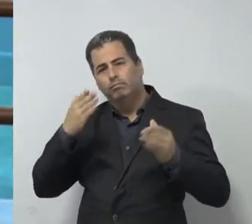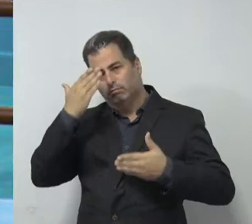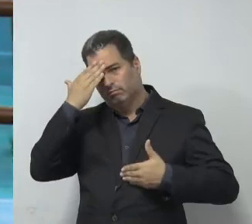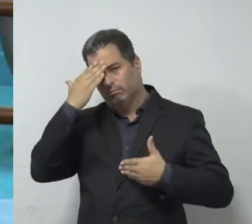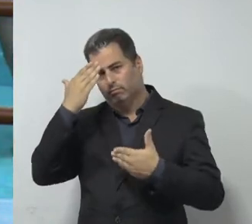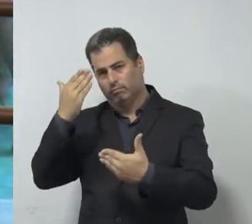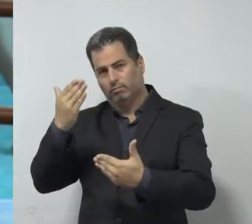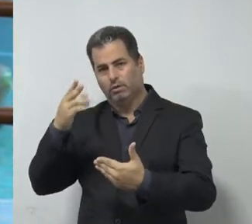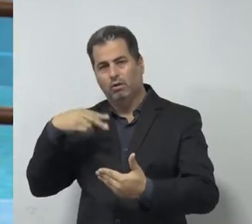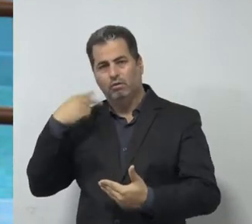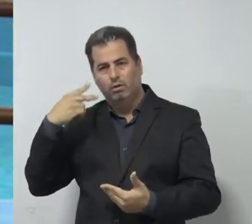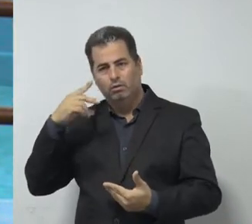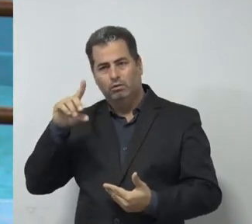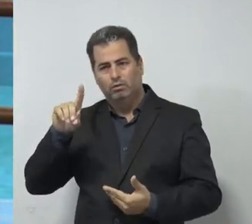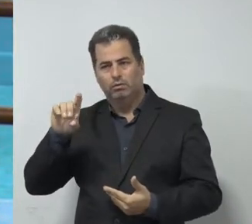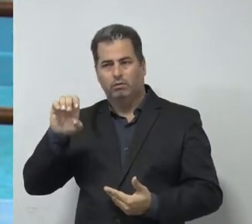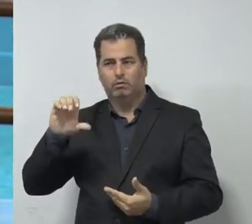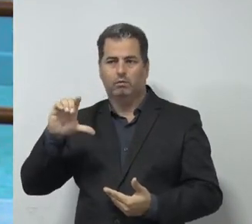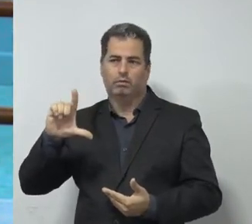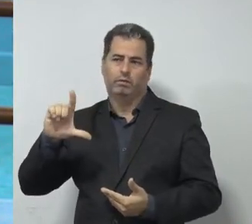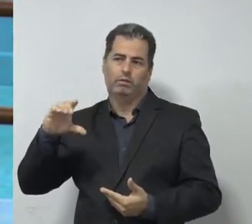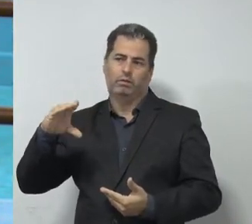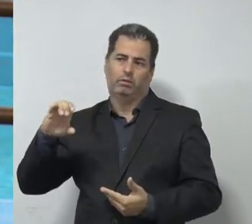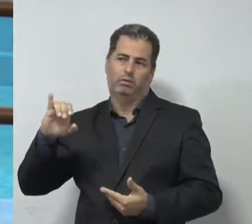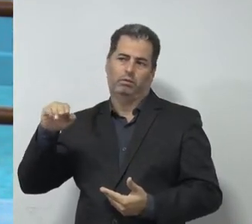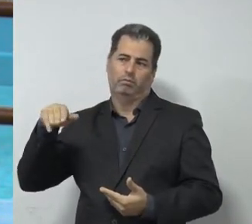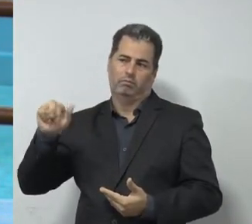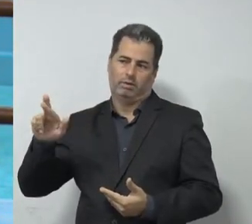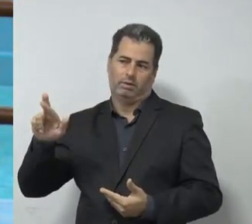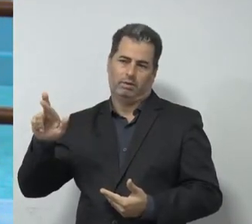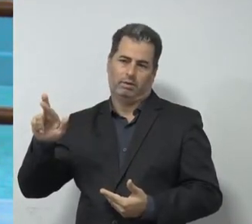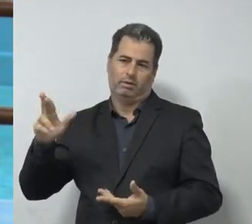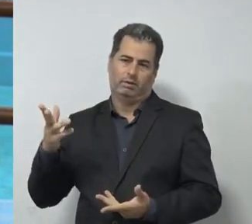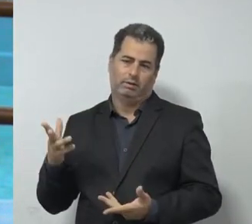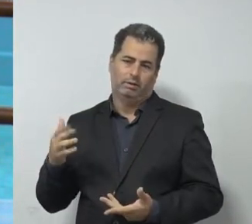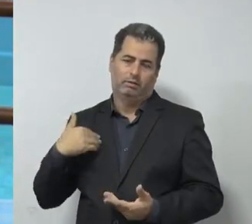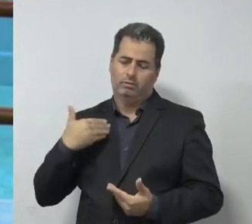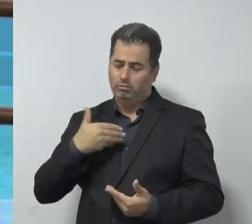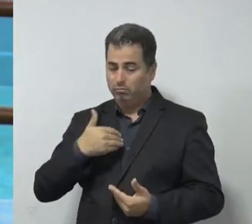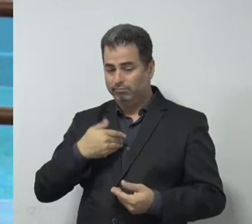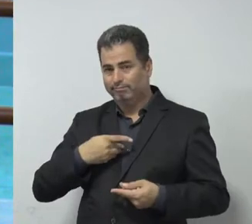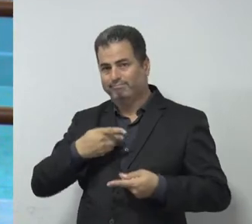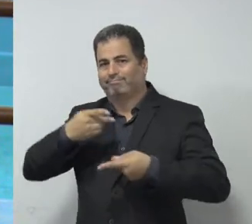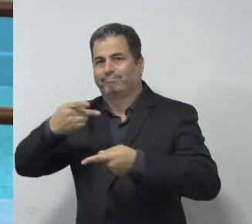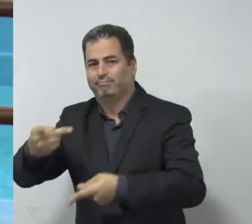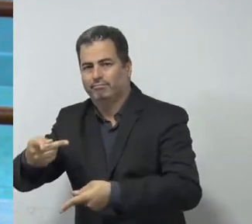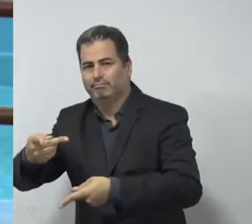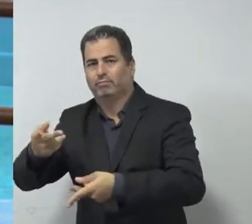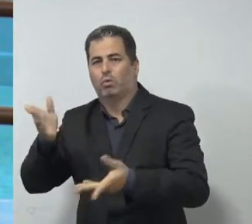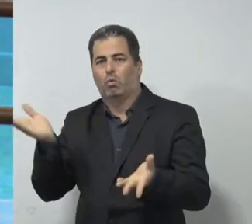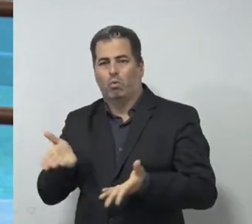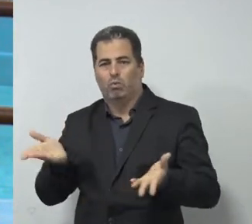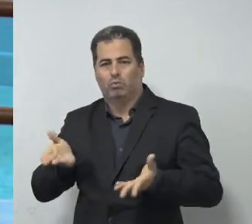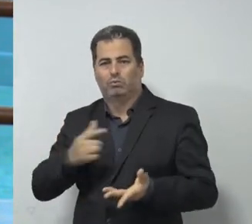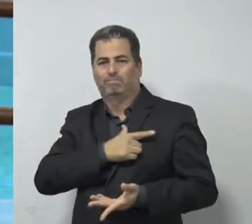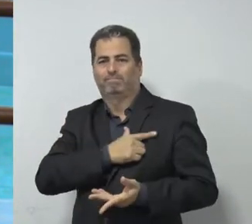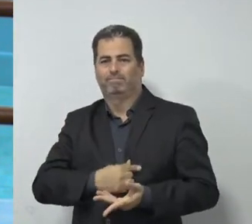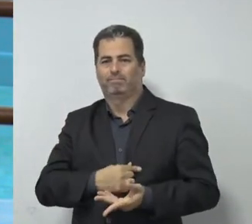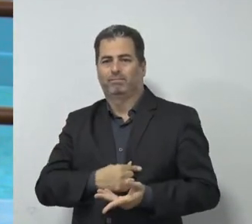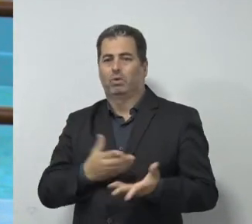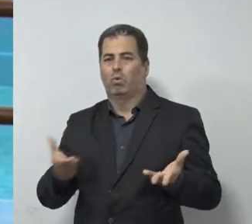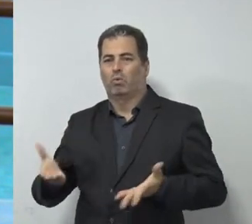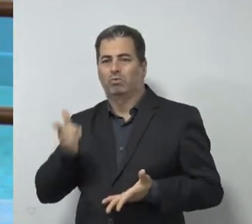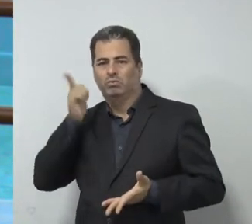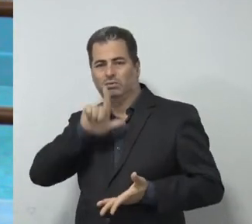vereador Delcimar por ter me concedido a honra de estar aqui nesse momento hoje, de ser uma